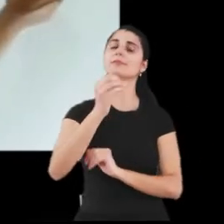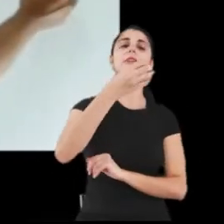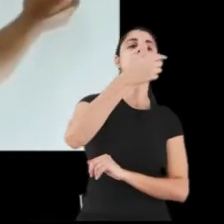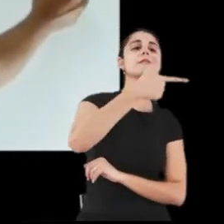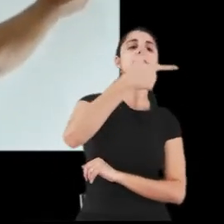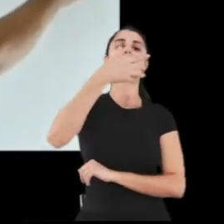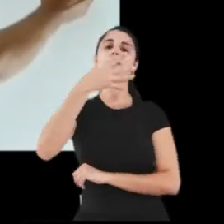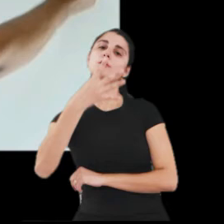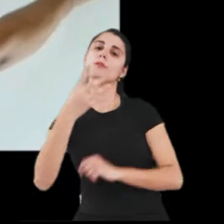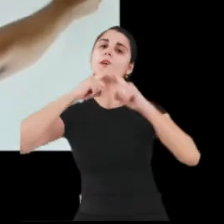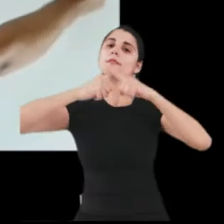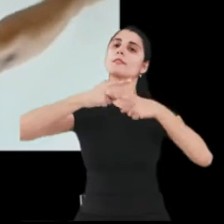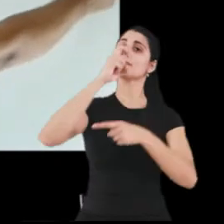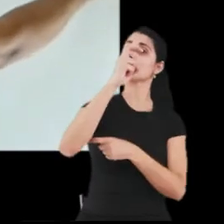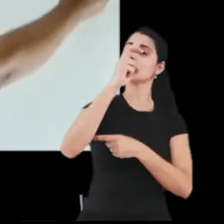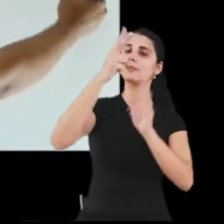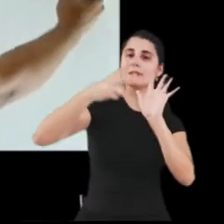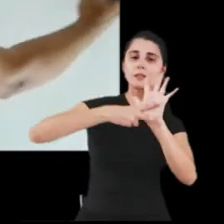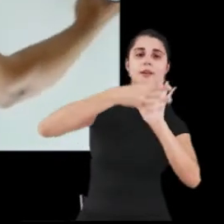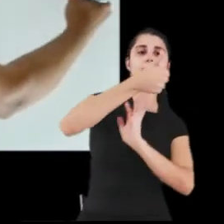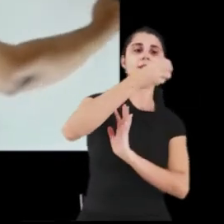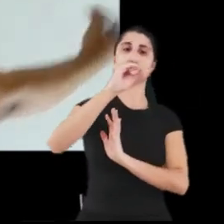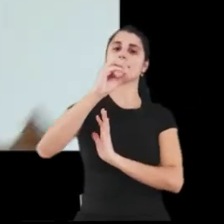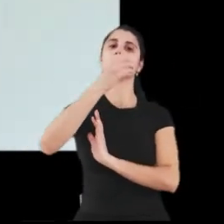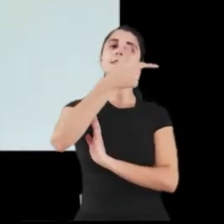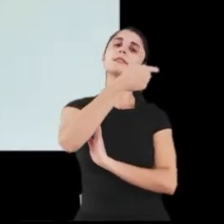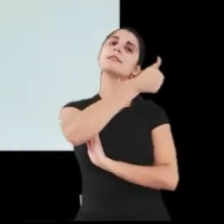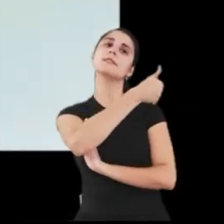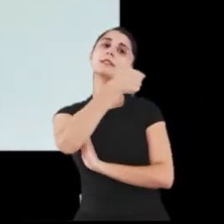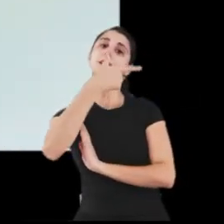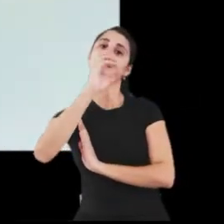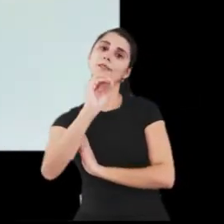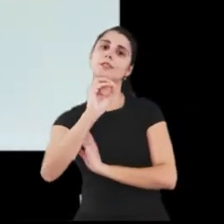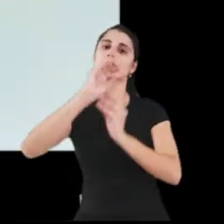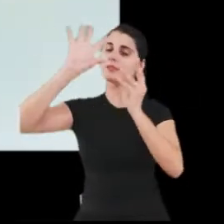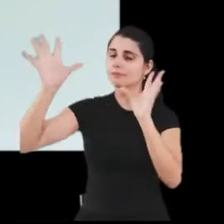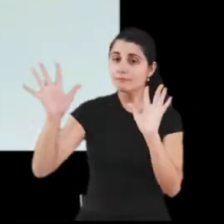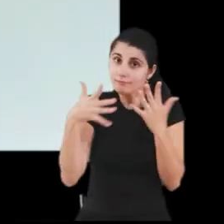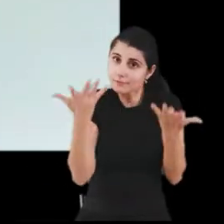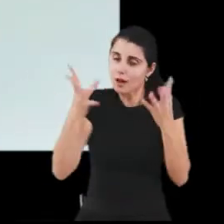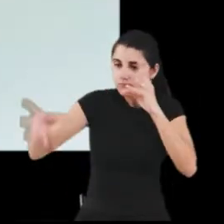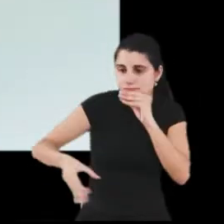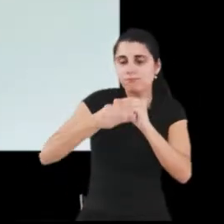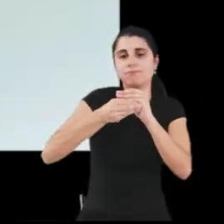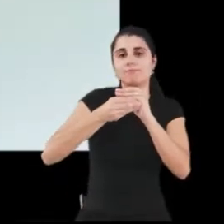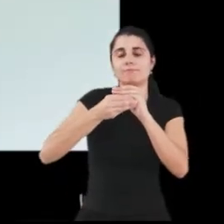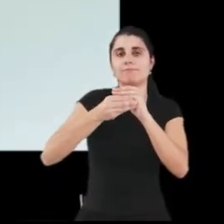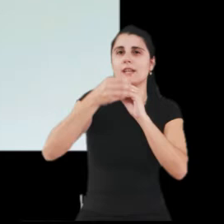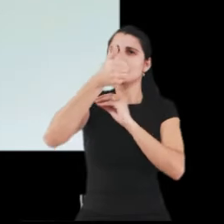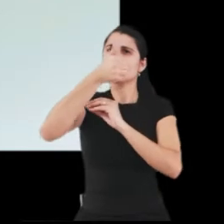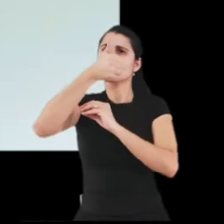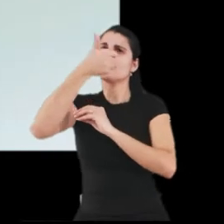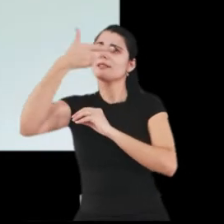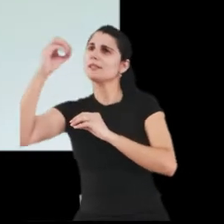vezes 5, 120. Eu paro quando chego no próprio número. Perceba que eu